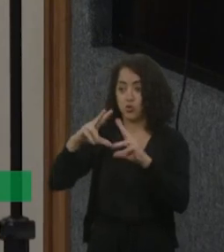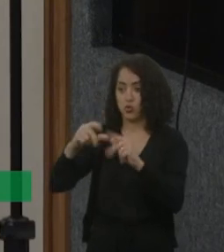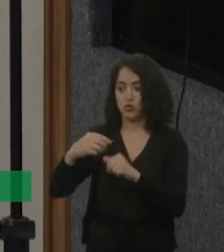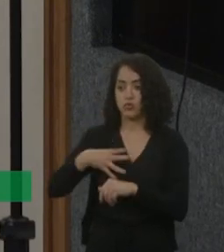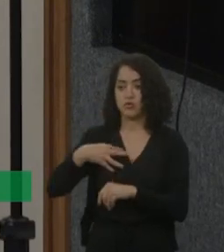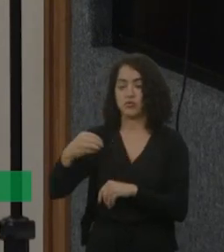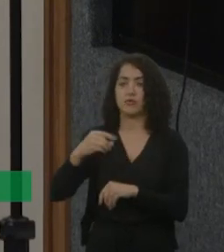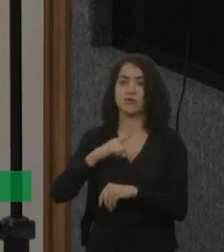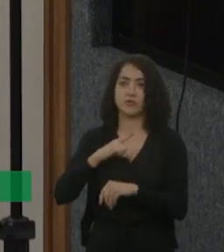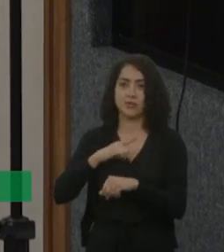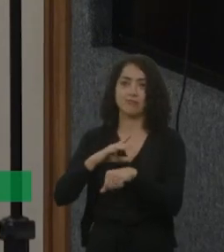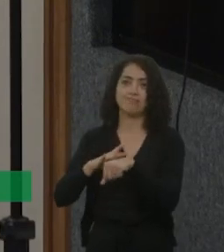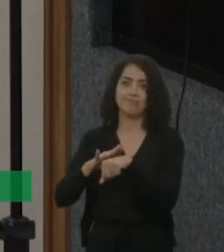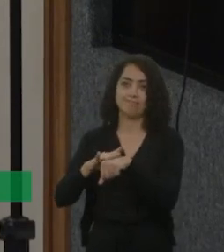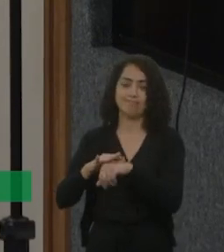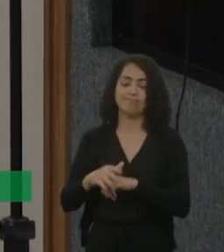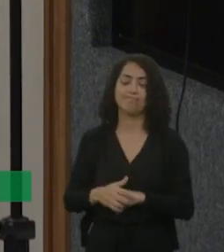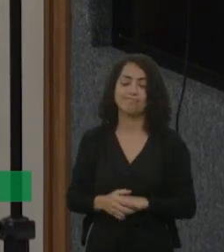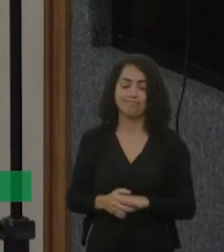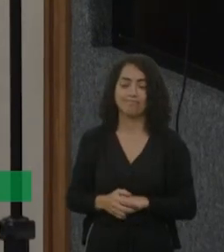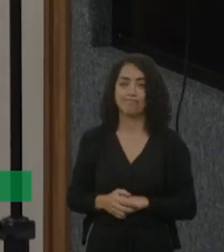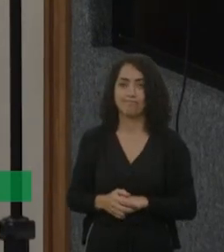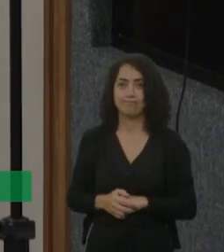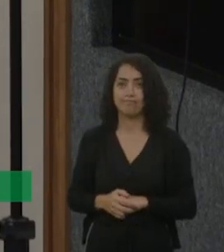Niemann-Pick. Coitada, né?